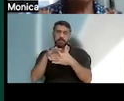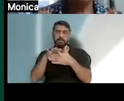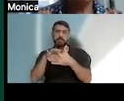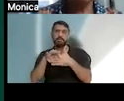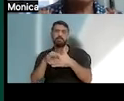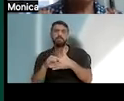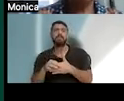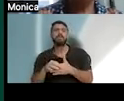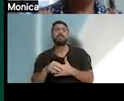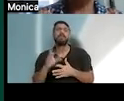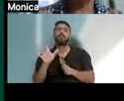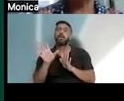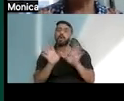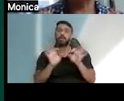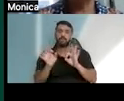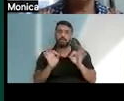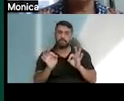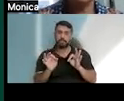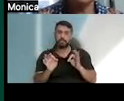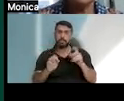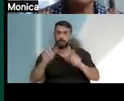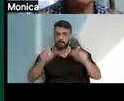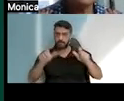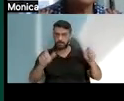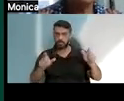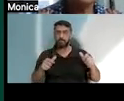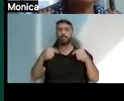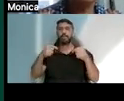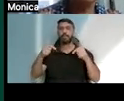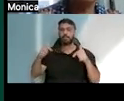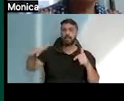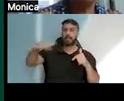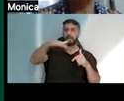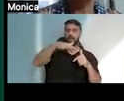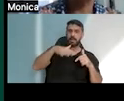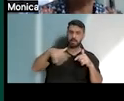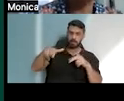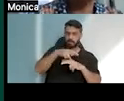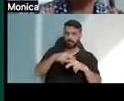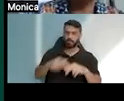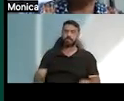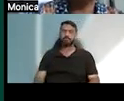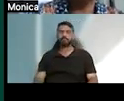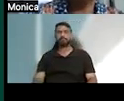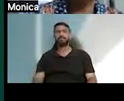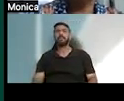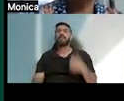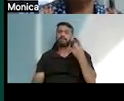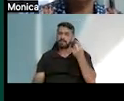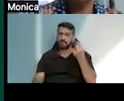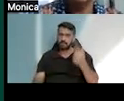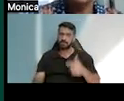vai organizar as pessoas e vai trabalhar em diferentes áreas. Então, tinha desde áreas de finanças,